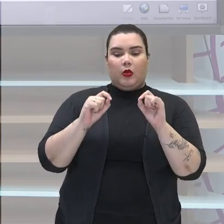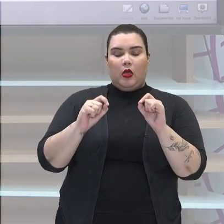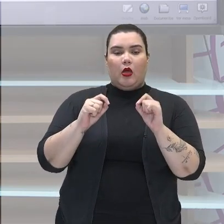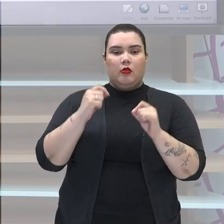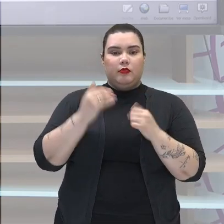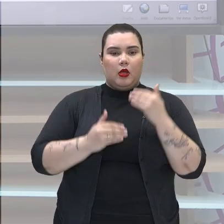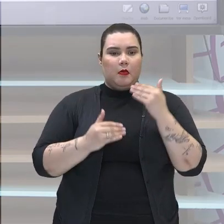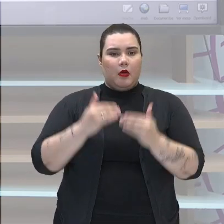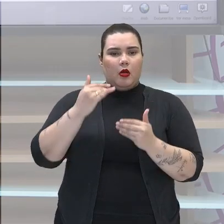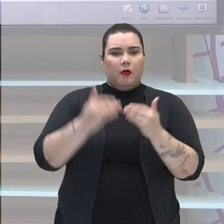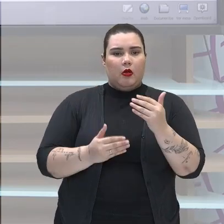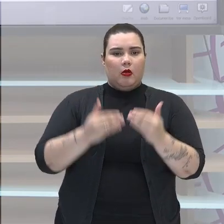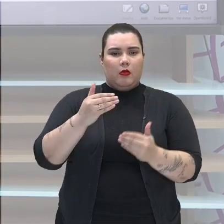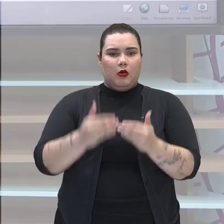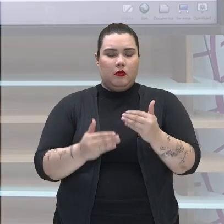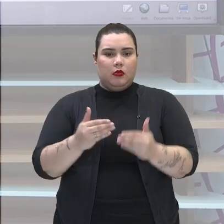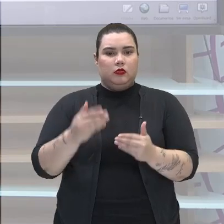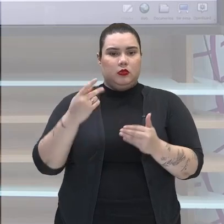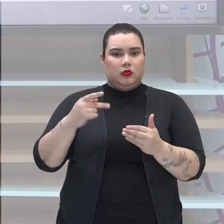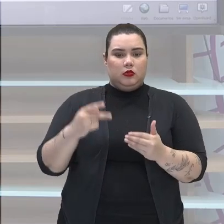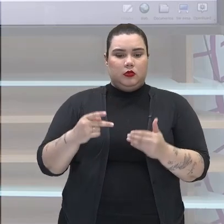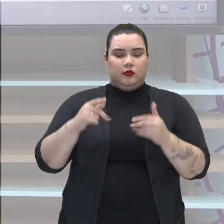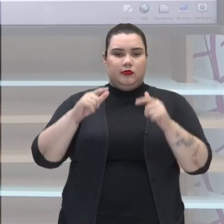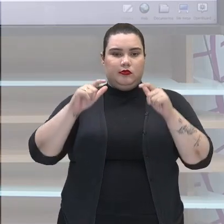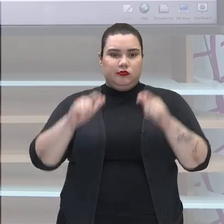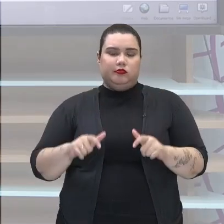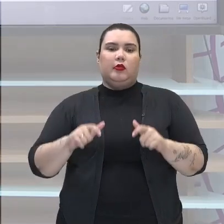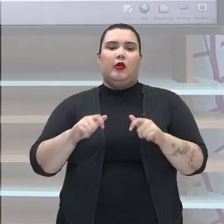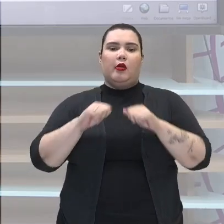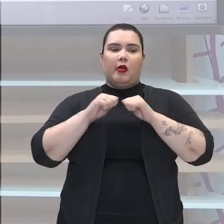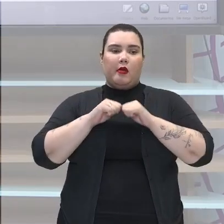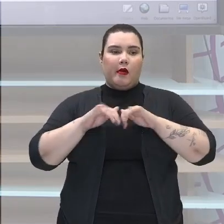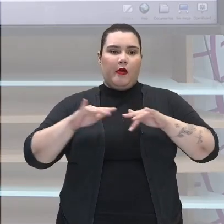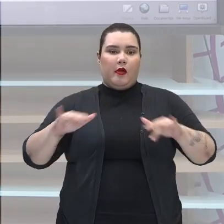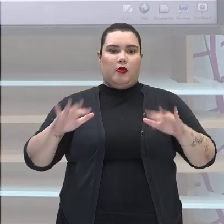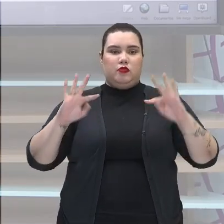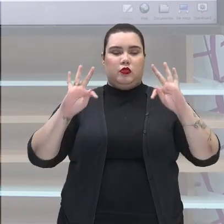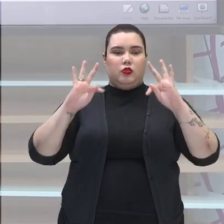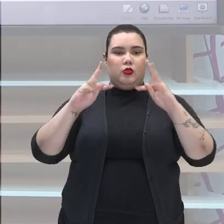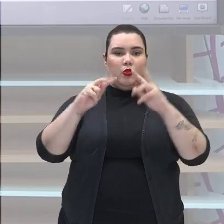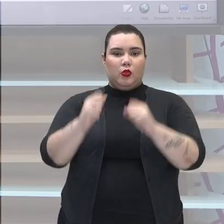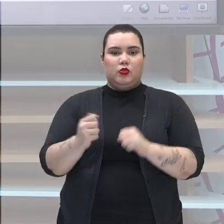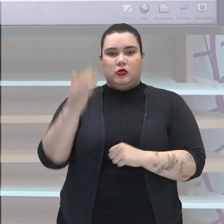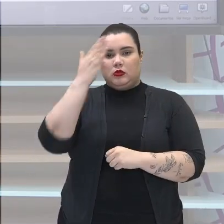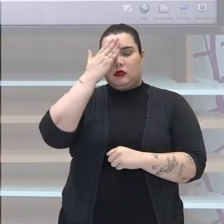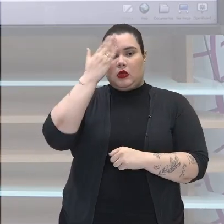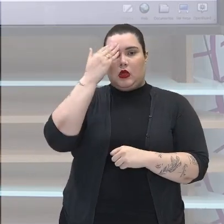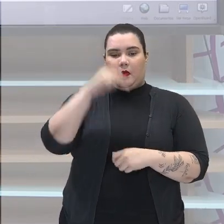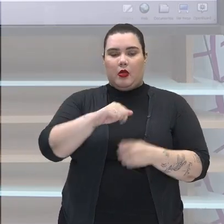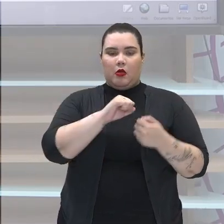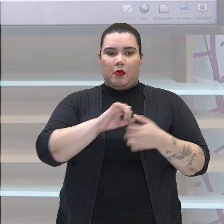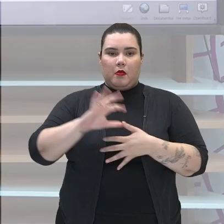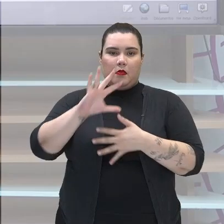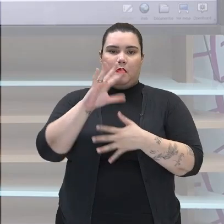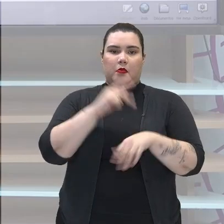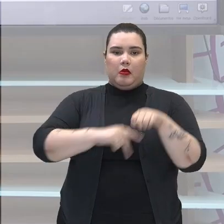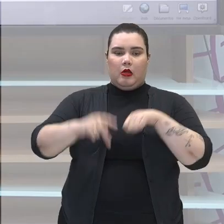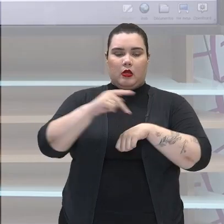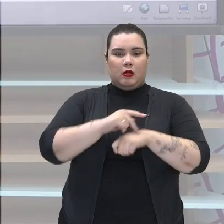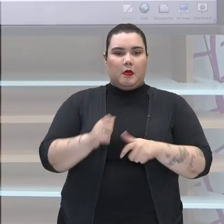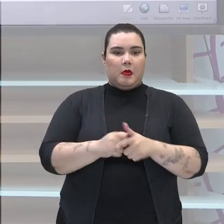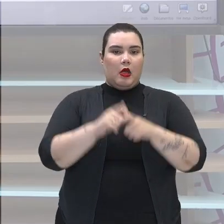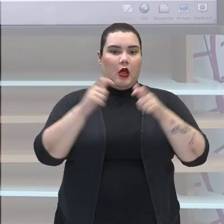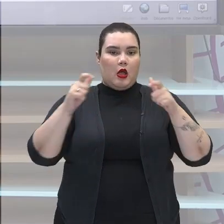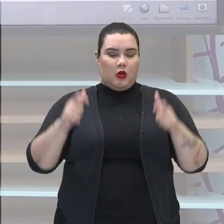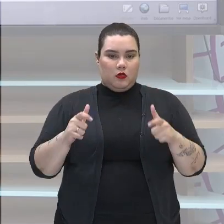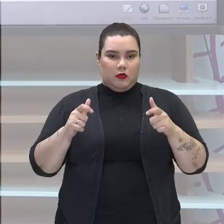afincar, né, o seu status de grande nação do continente. Não somente americano, mas